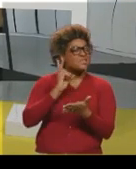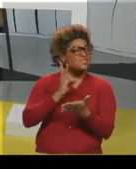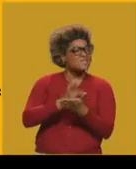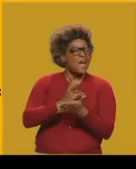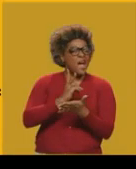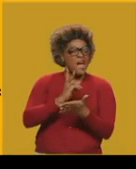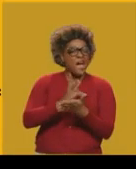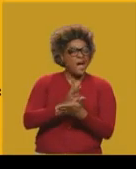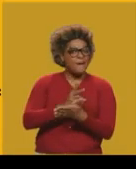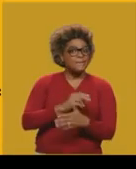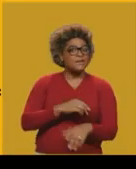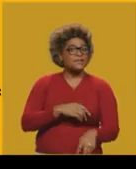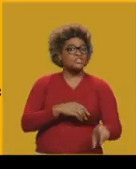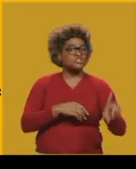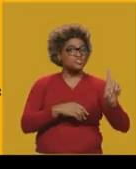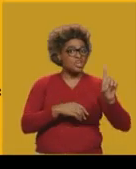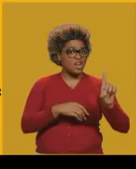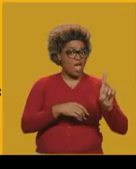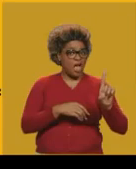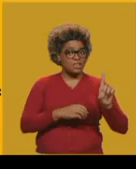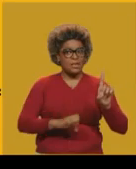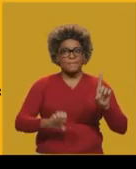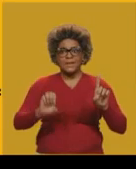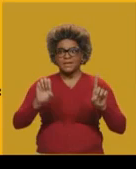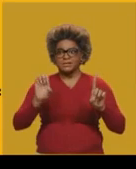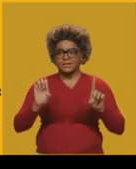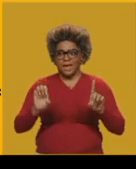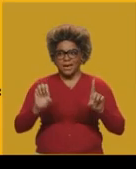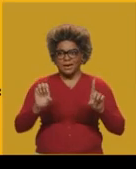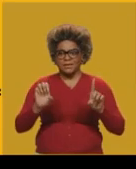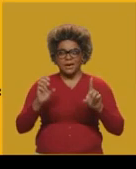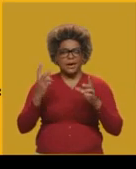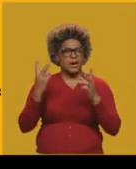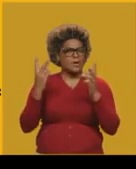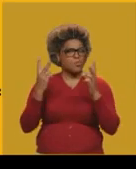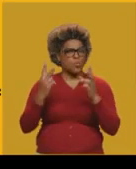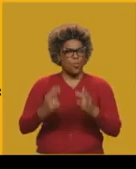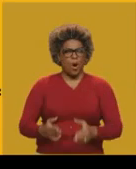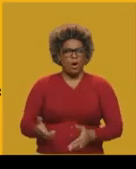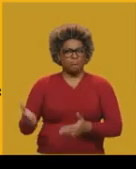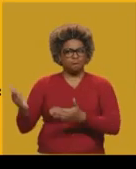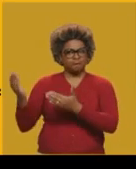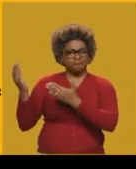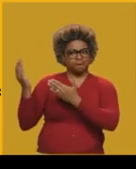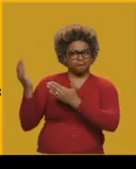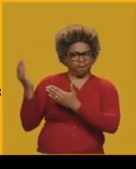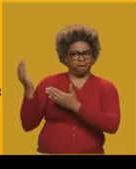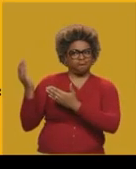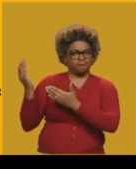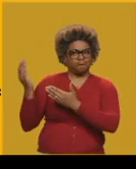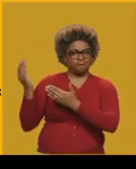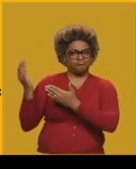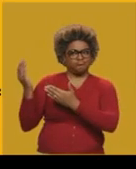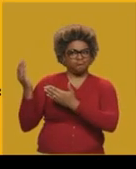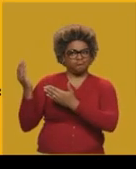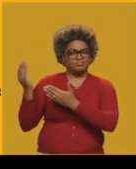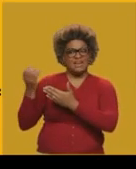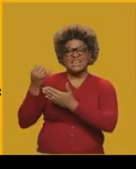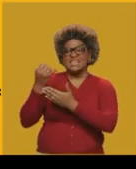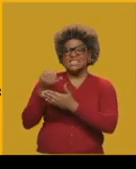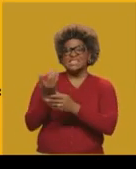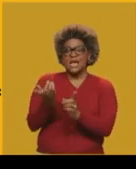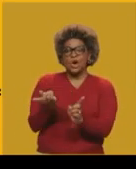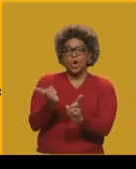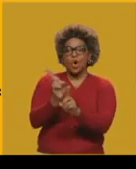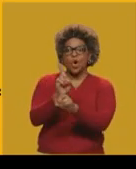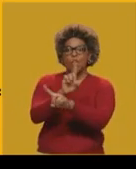CH2, CH2, C, dupla CH2. Se formos o contrário,